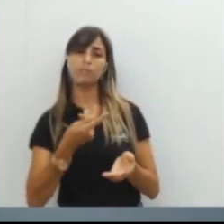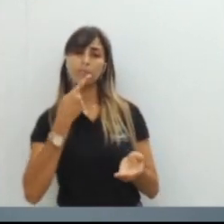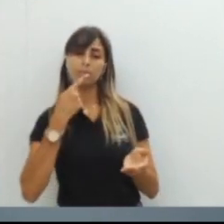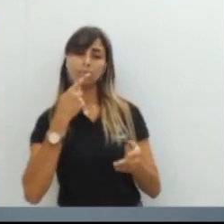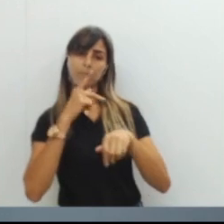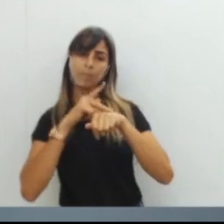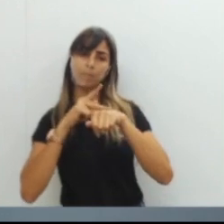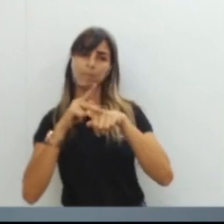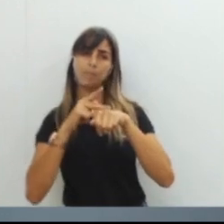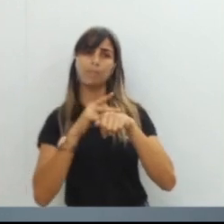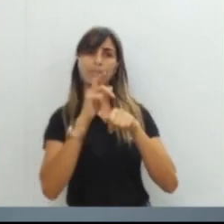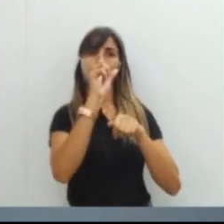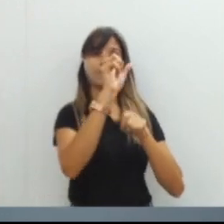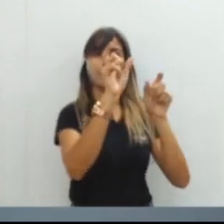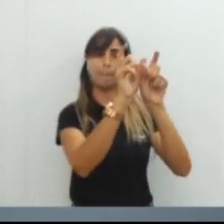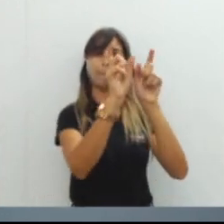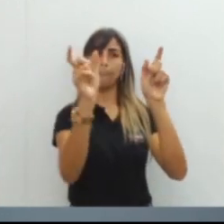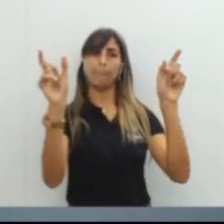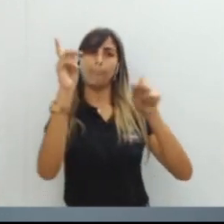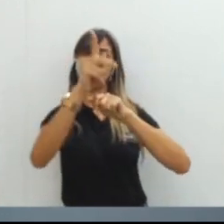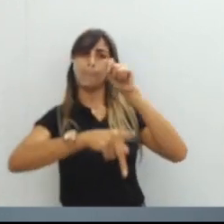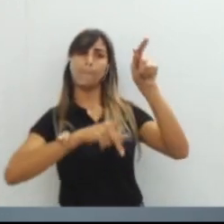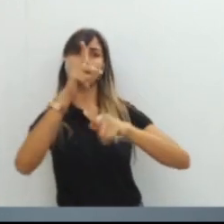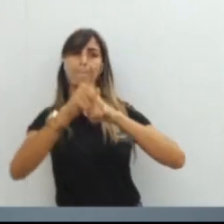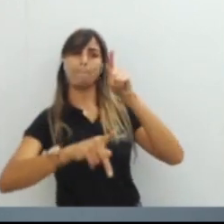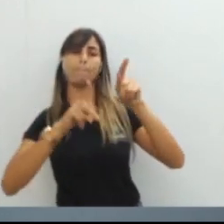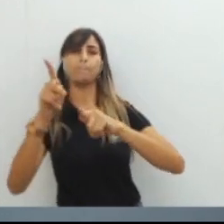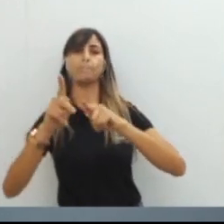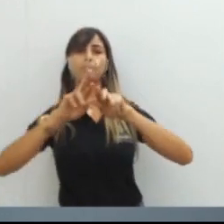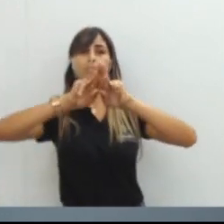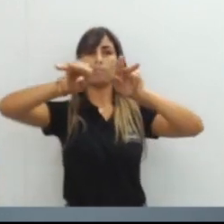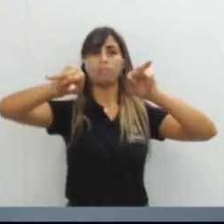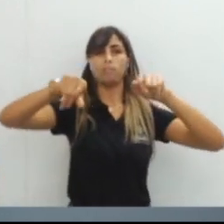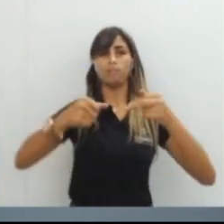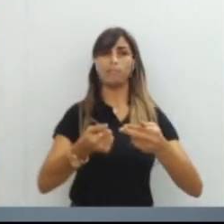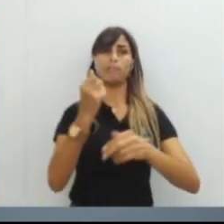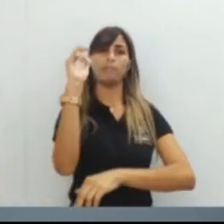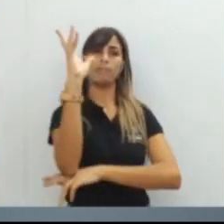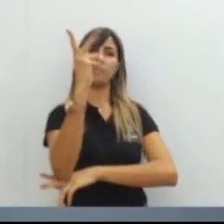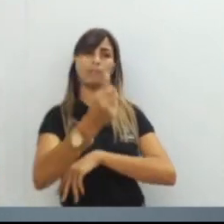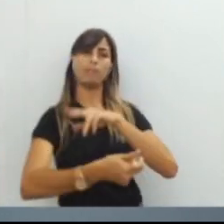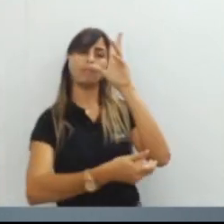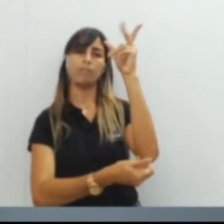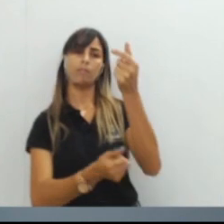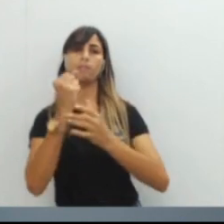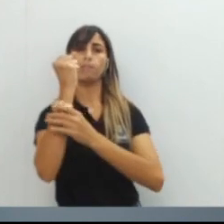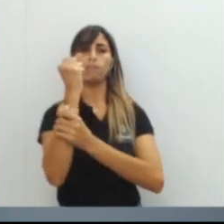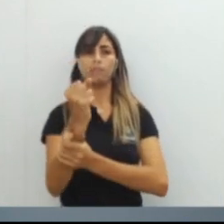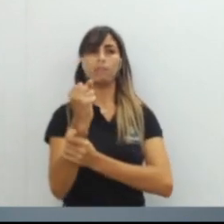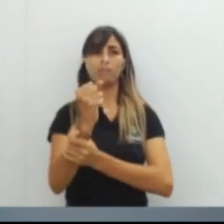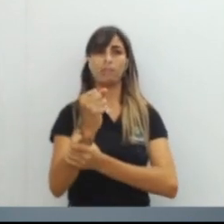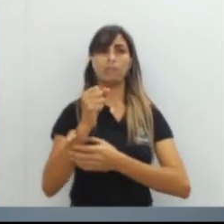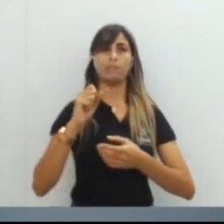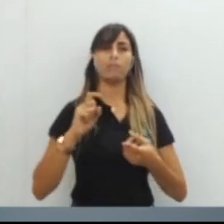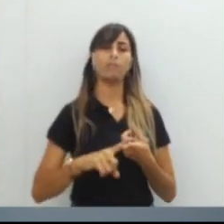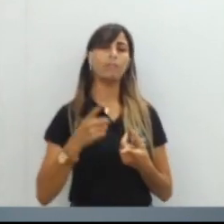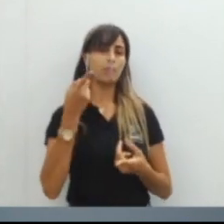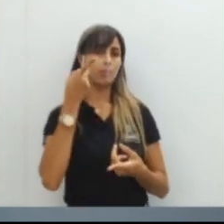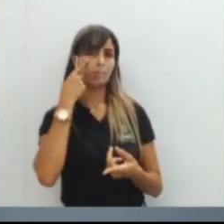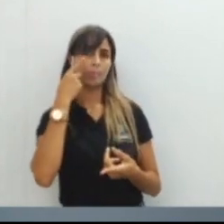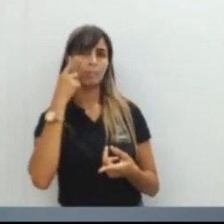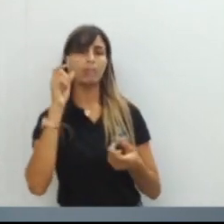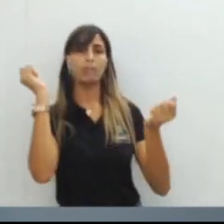significativas, ecologicamente viáveis das diferentes populações, habitats e ecossistema, tá?